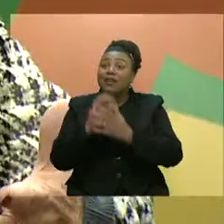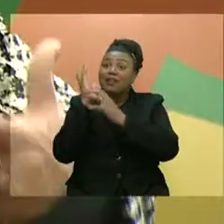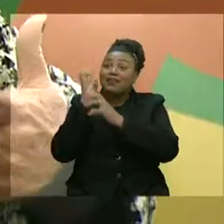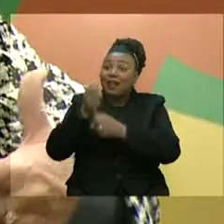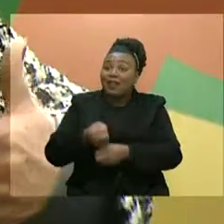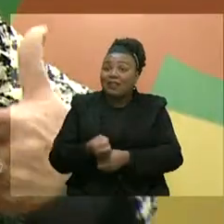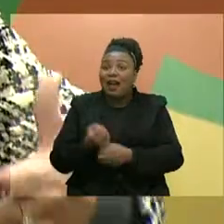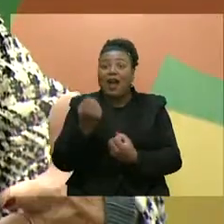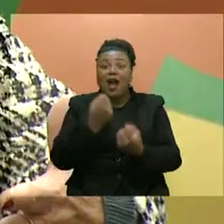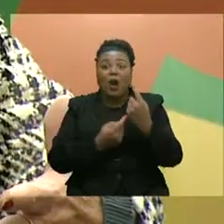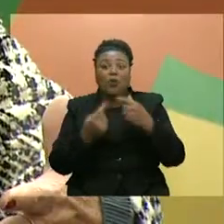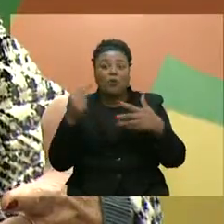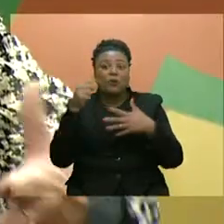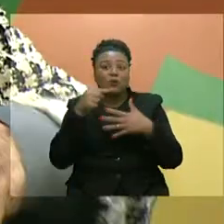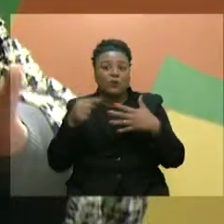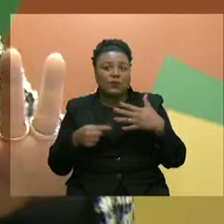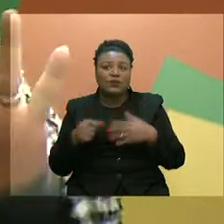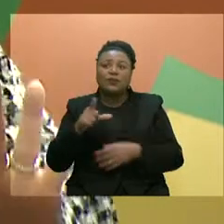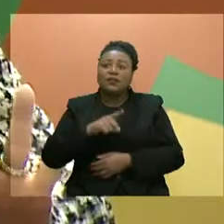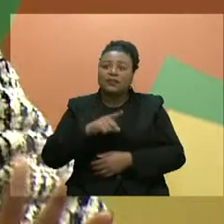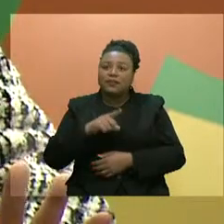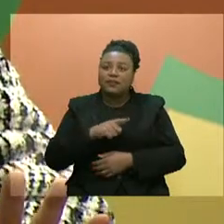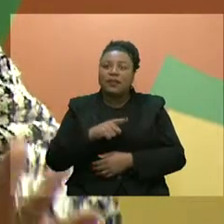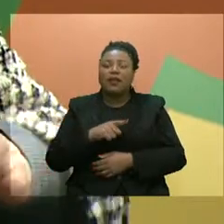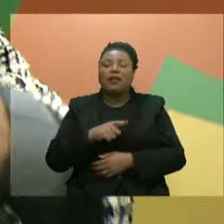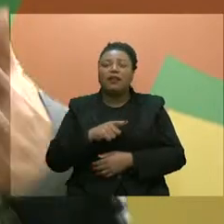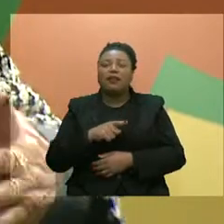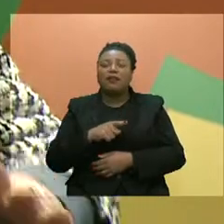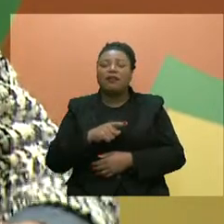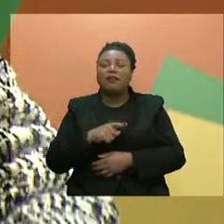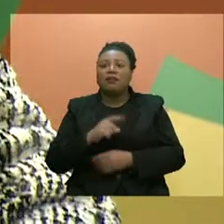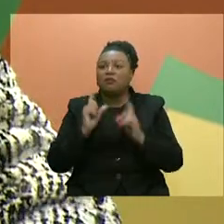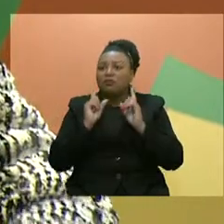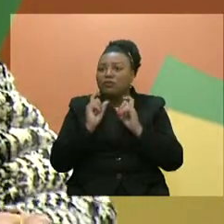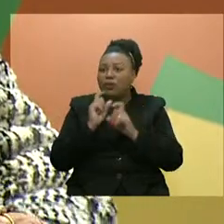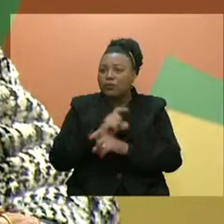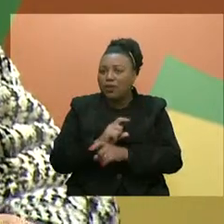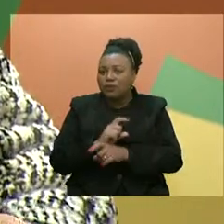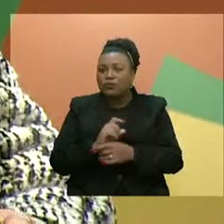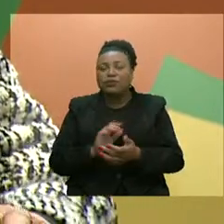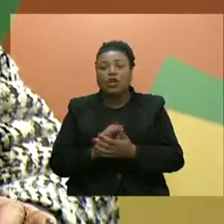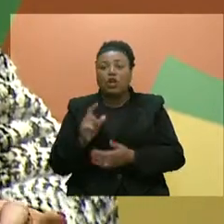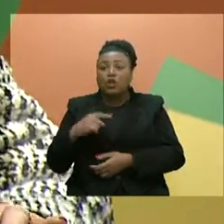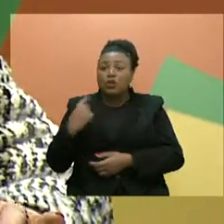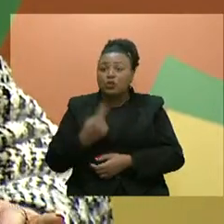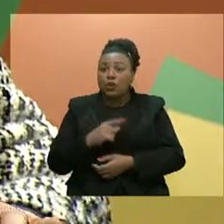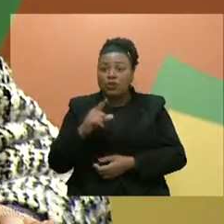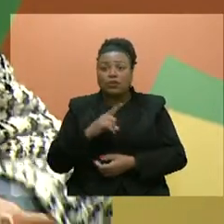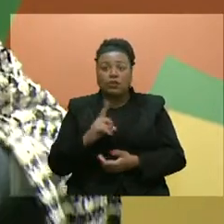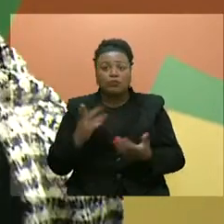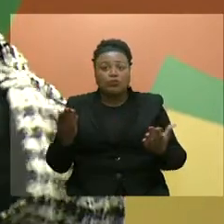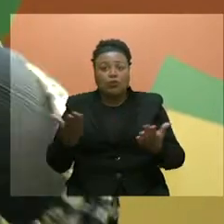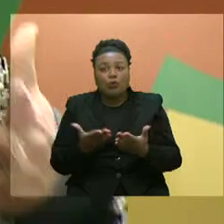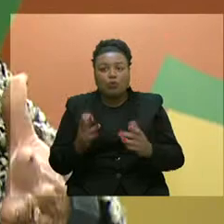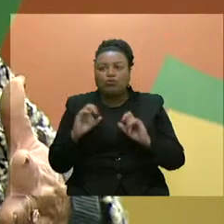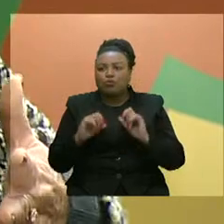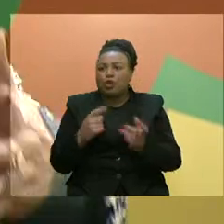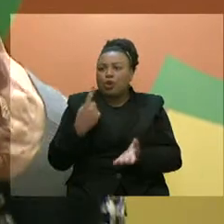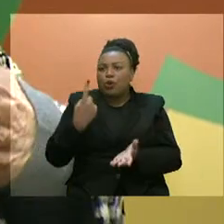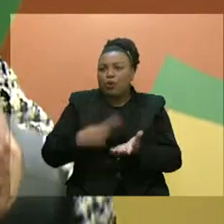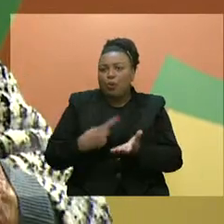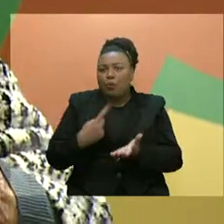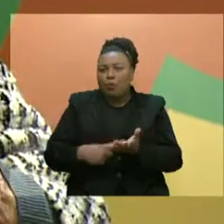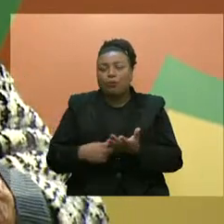resgatar algumas questões que estavam com grandes dificuldades. Nós temos hoje